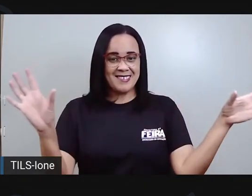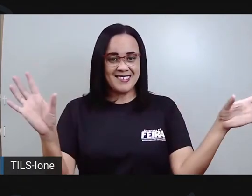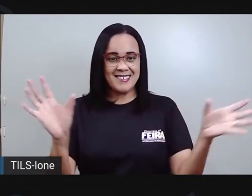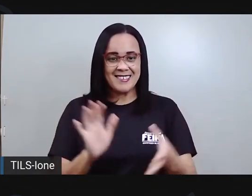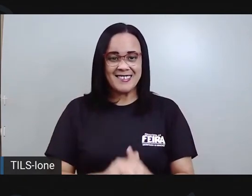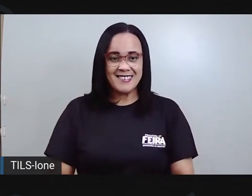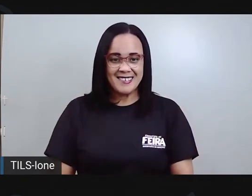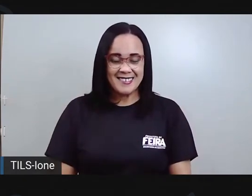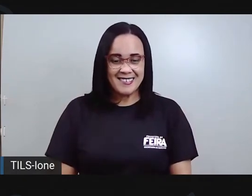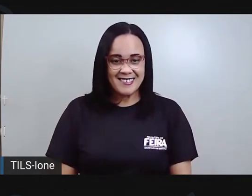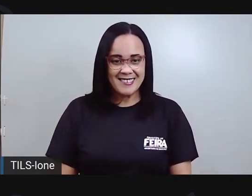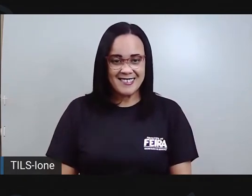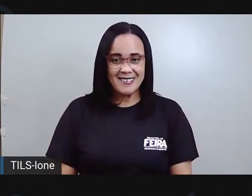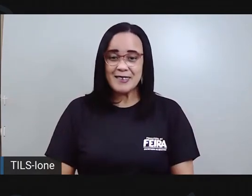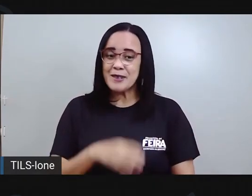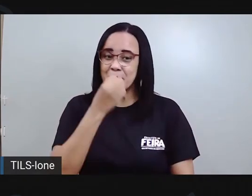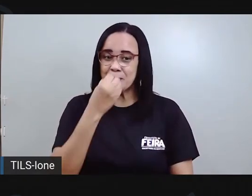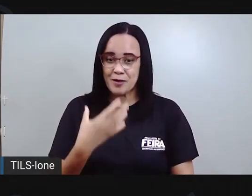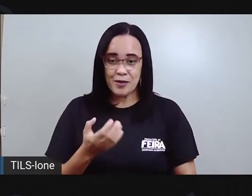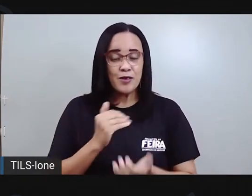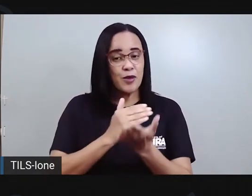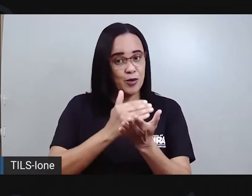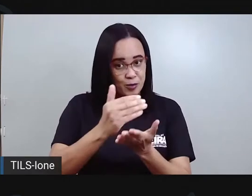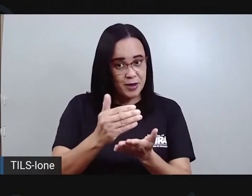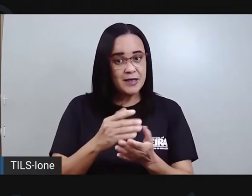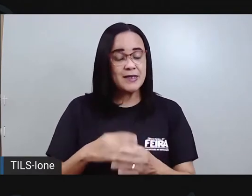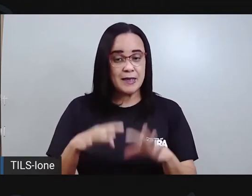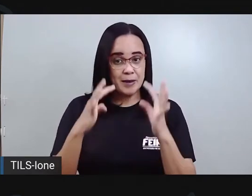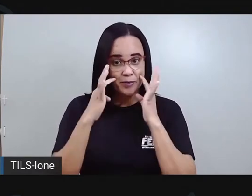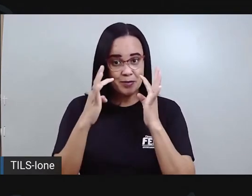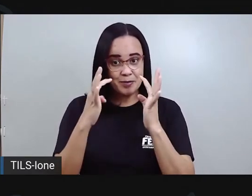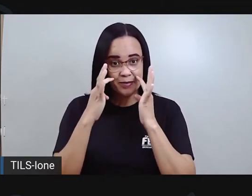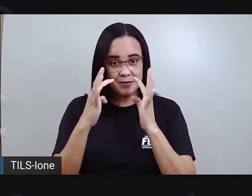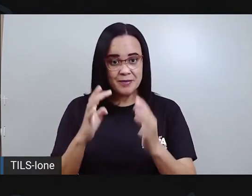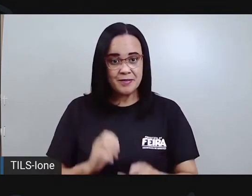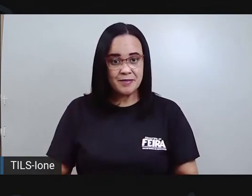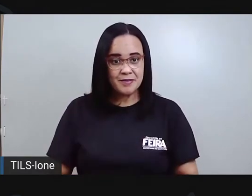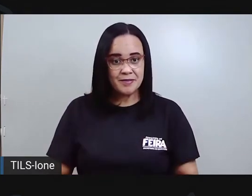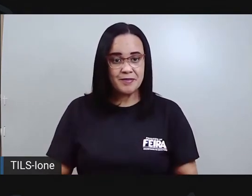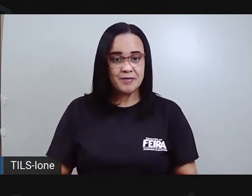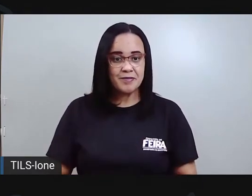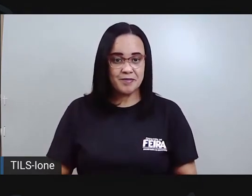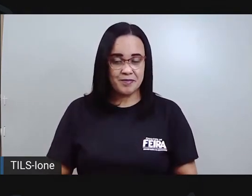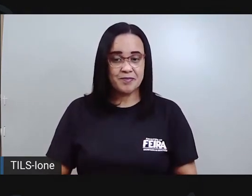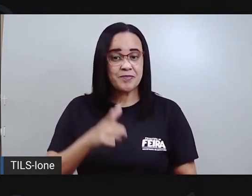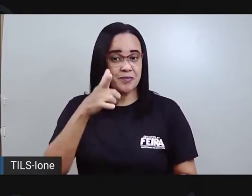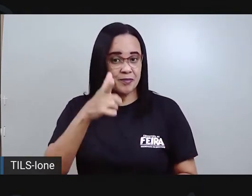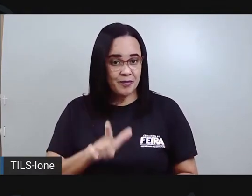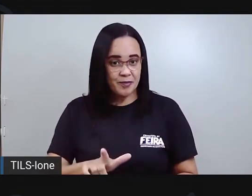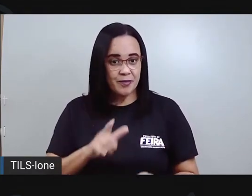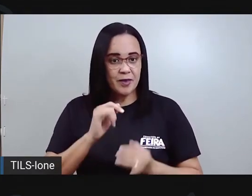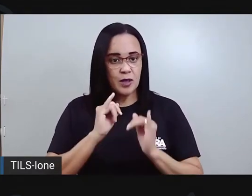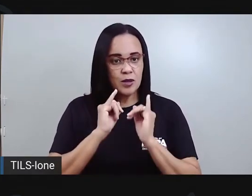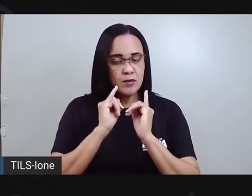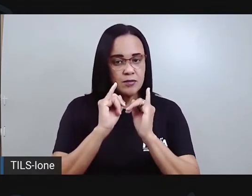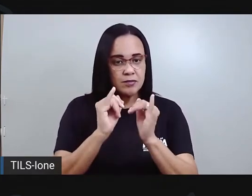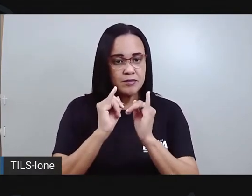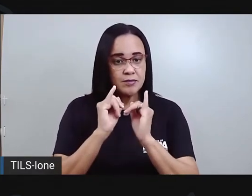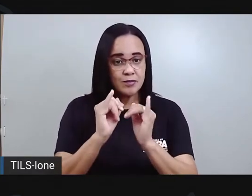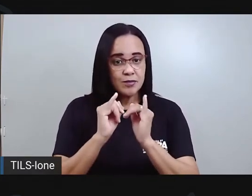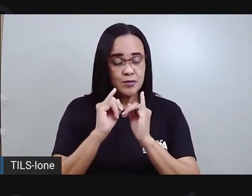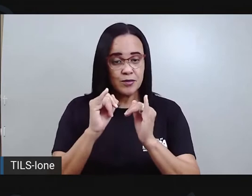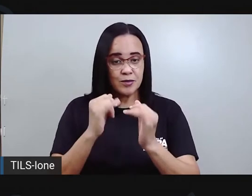Que ótimo, então. Vou começar, tá, meninada? Mais uma vez, eu vou contar para vocês o título dessa